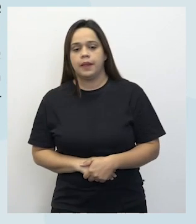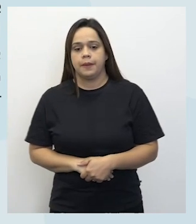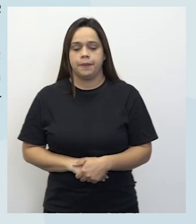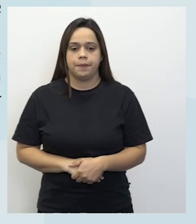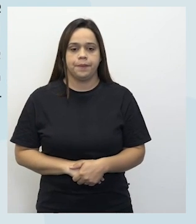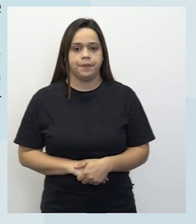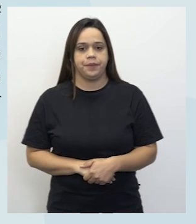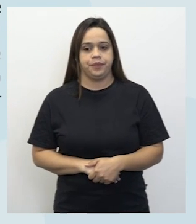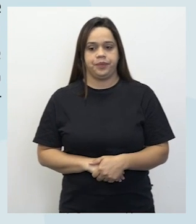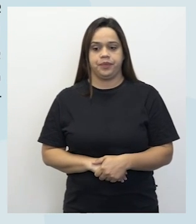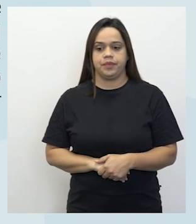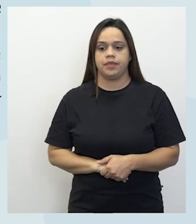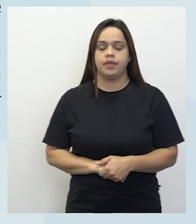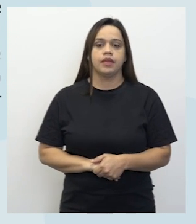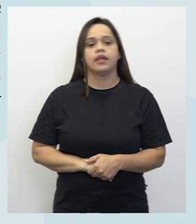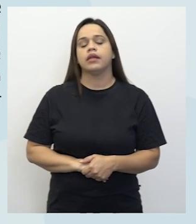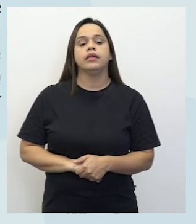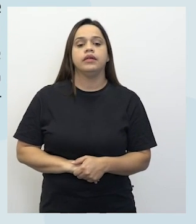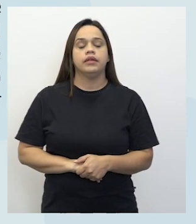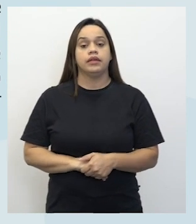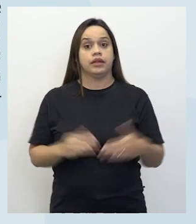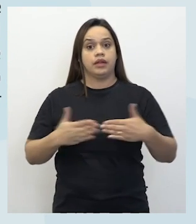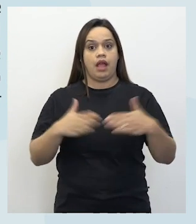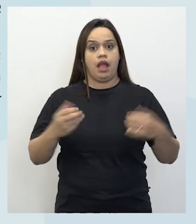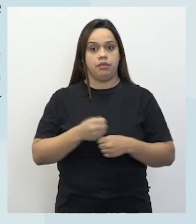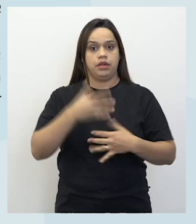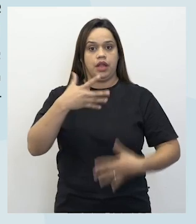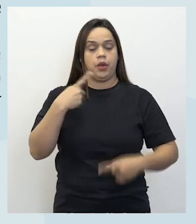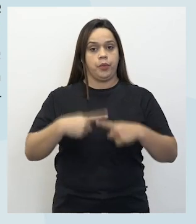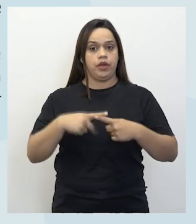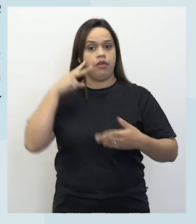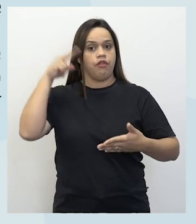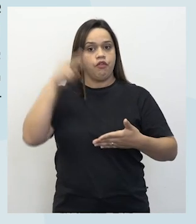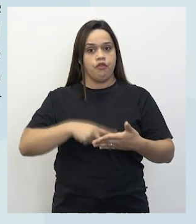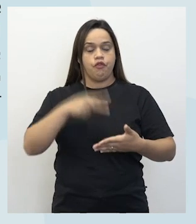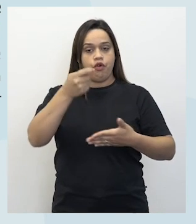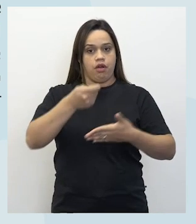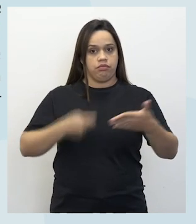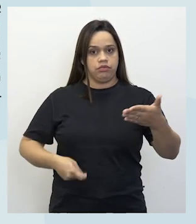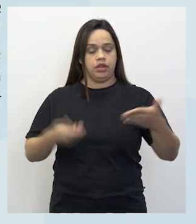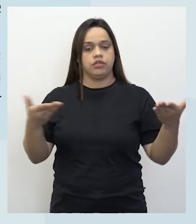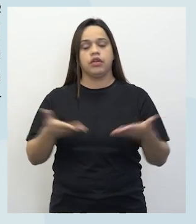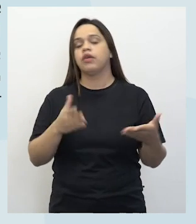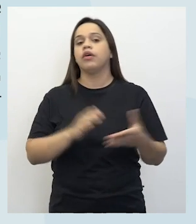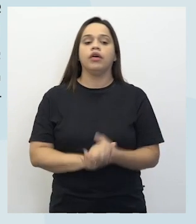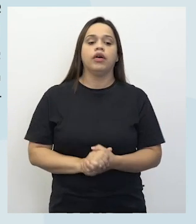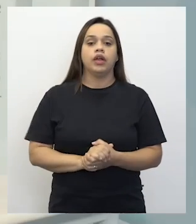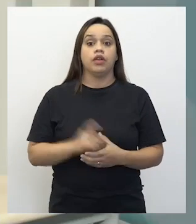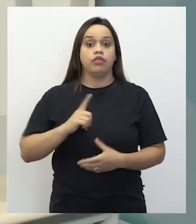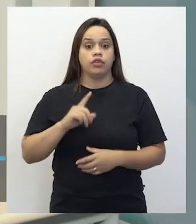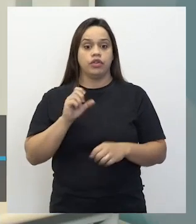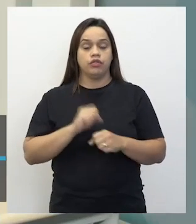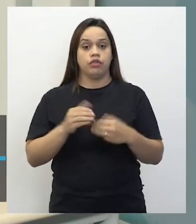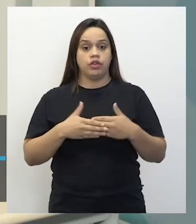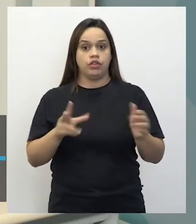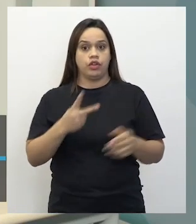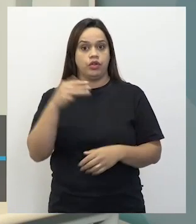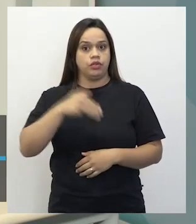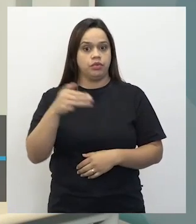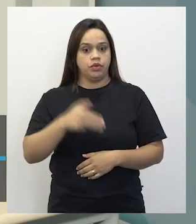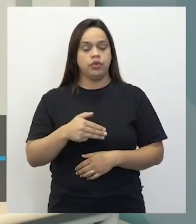coloca a pergunta quem tem que colocar, porque vamos focar no texto. Vou fazer o seguinte, eu vou deixar 2 minutinhos o chat aberto, porque eu conheço vocês, se a